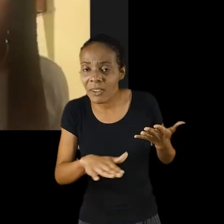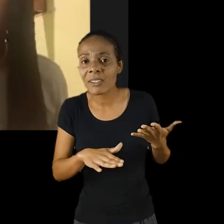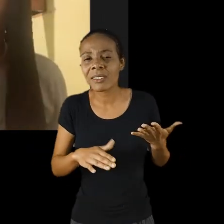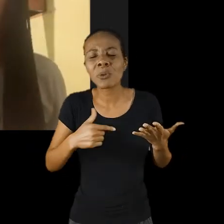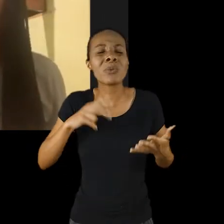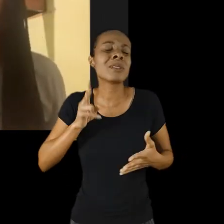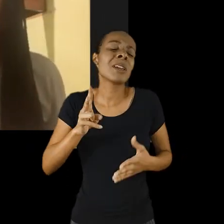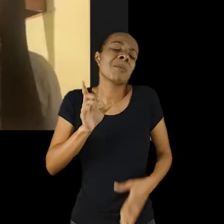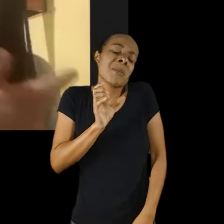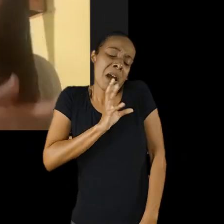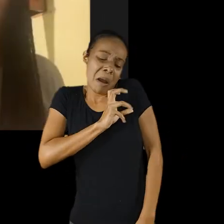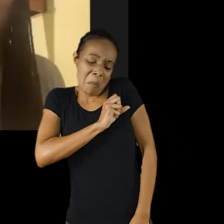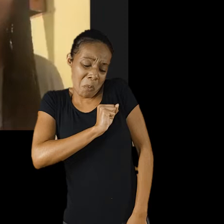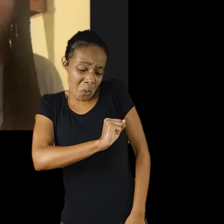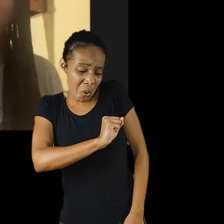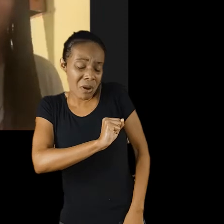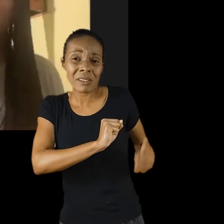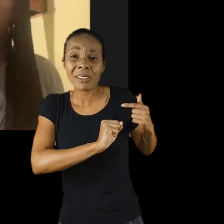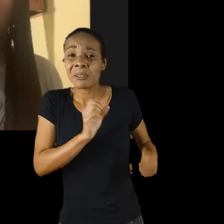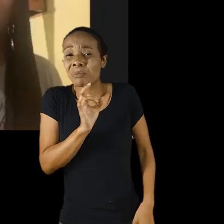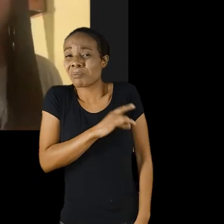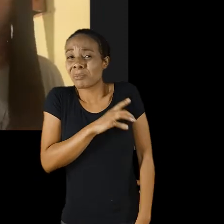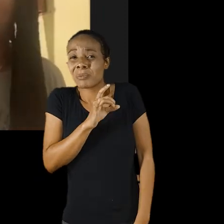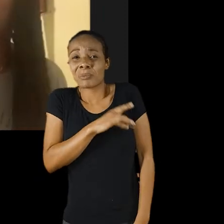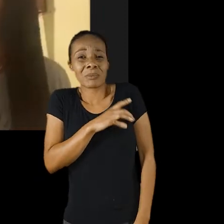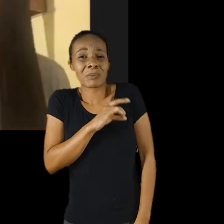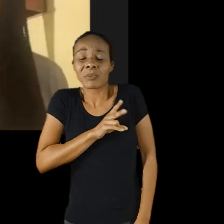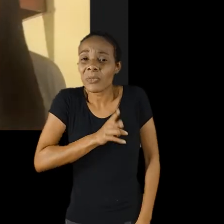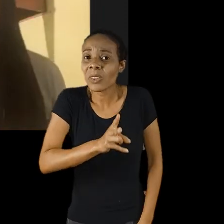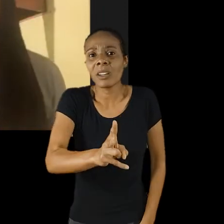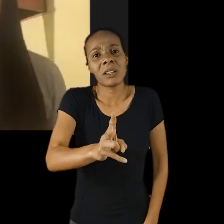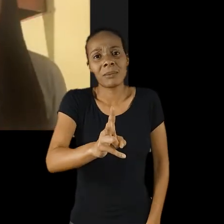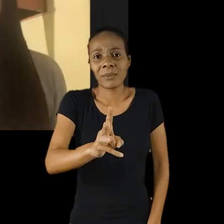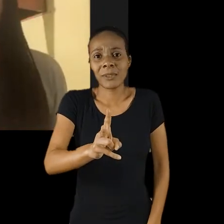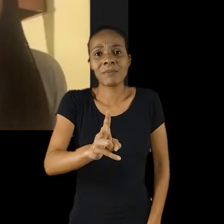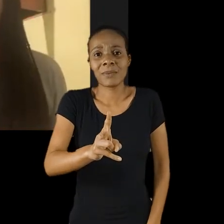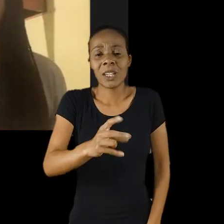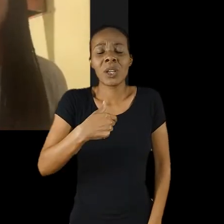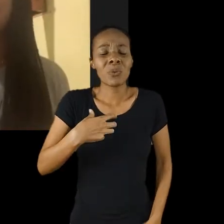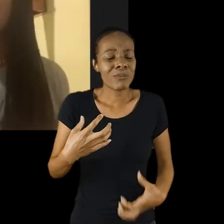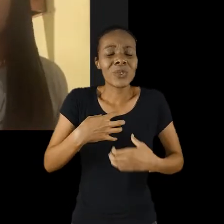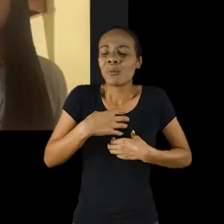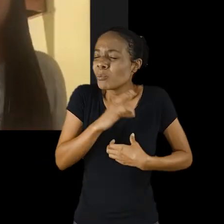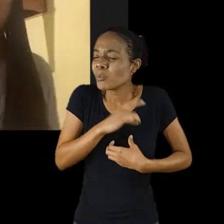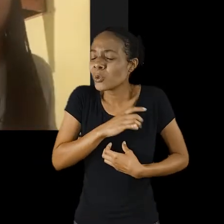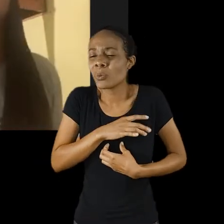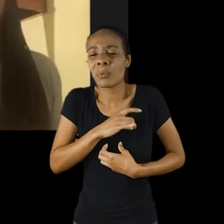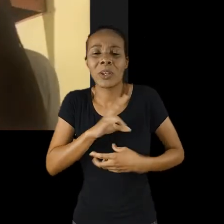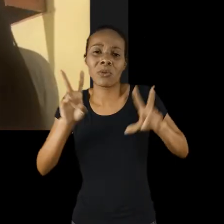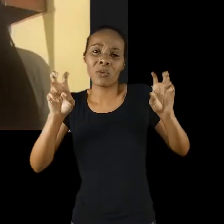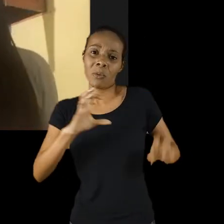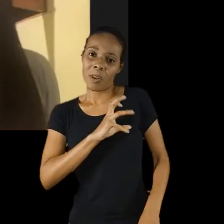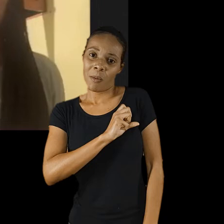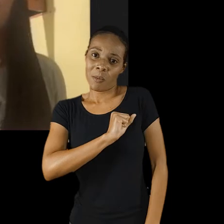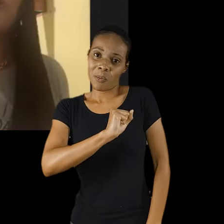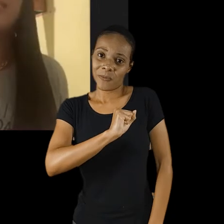amor, né? Do que o amor trazia. Eu tive medo de me sentir amada. E aí eu comecei a escrever sobre amar. E